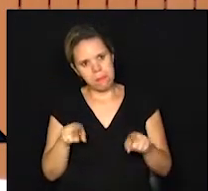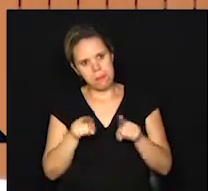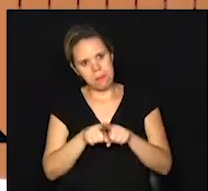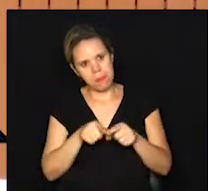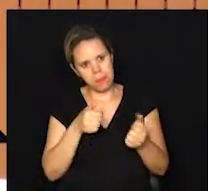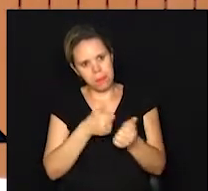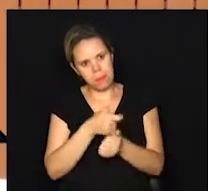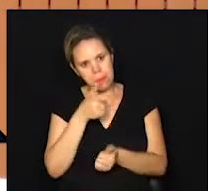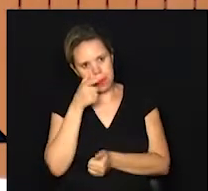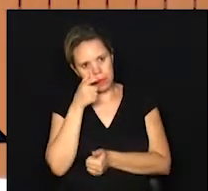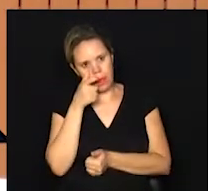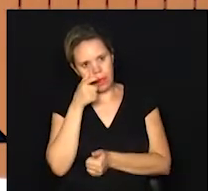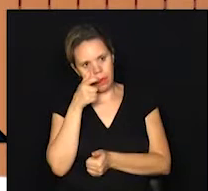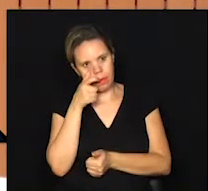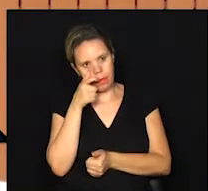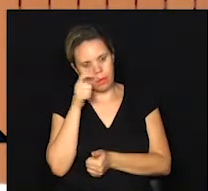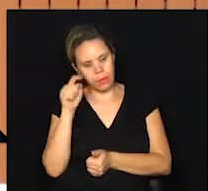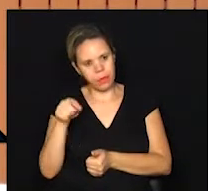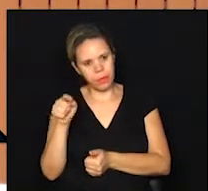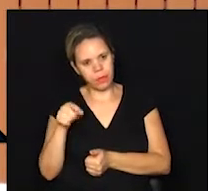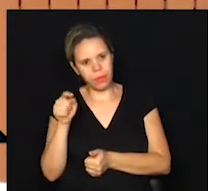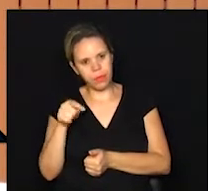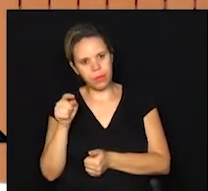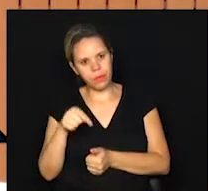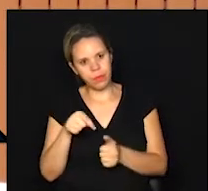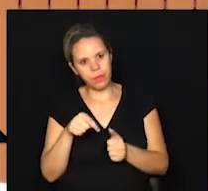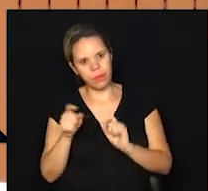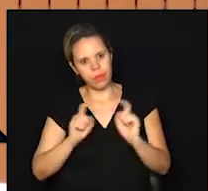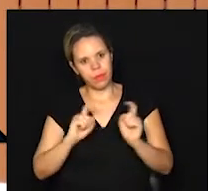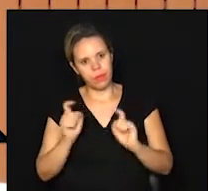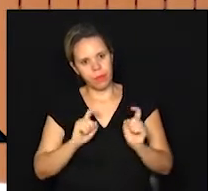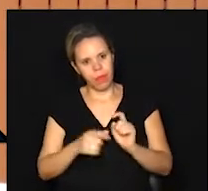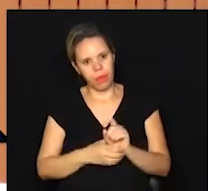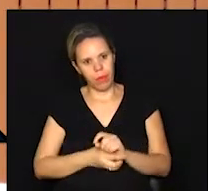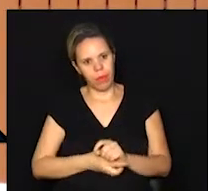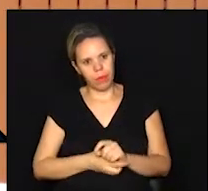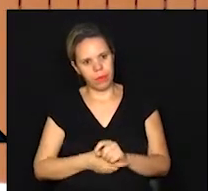acompanhar esta